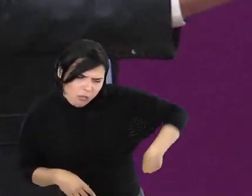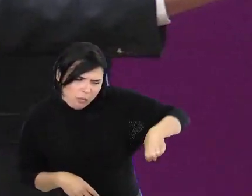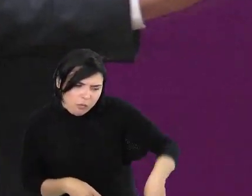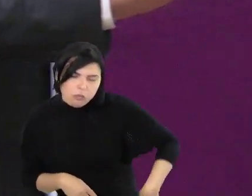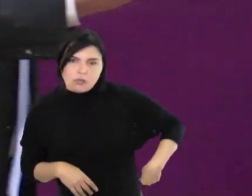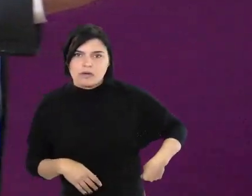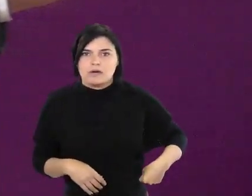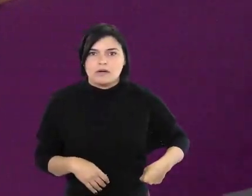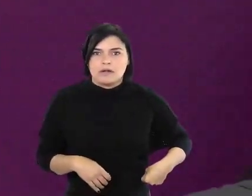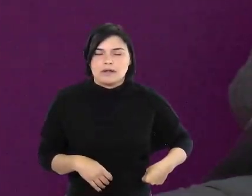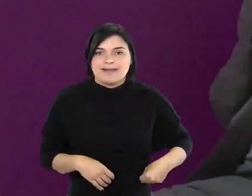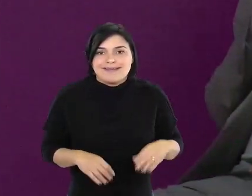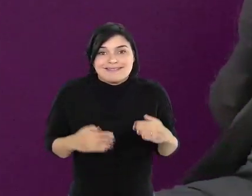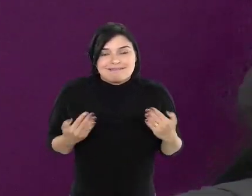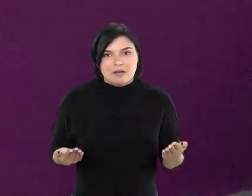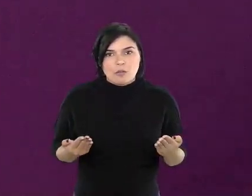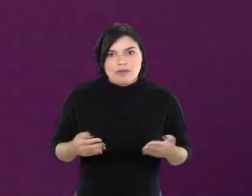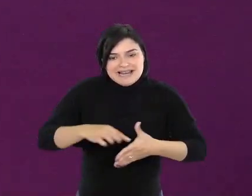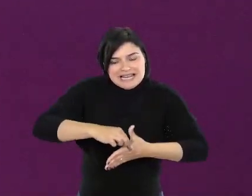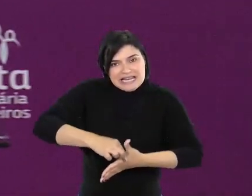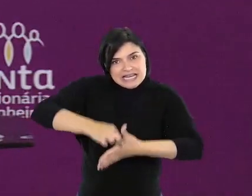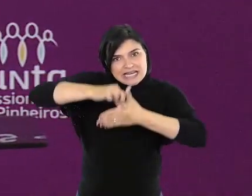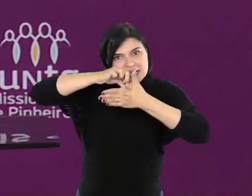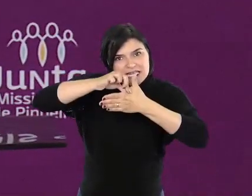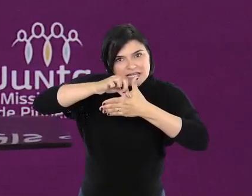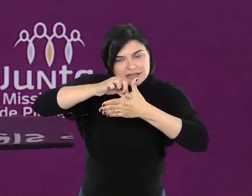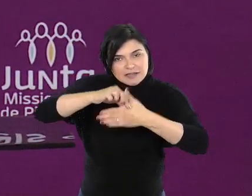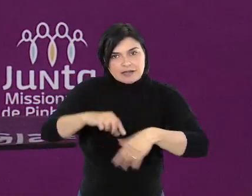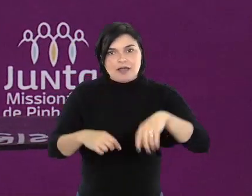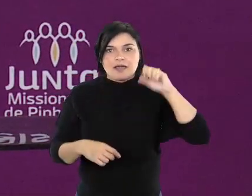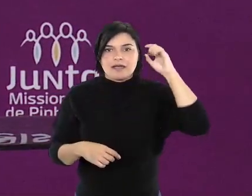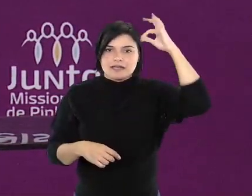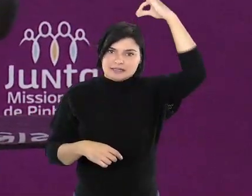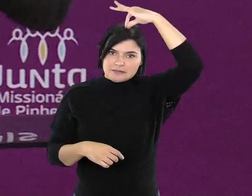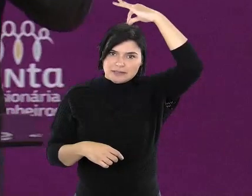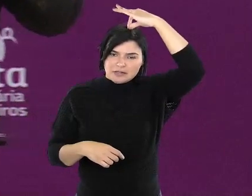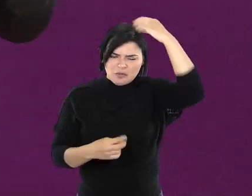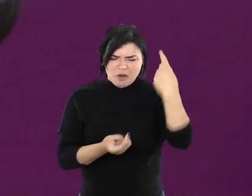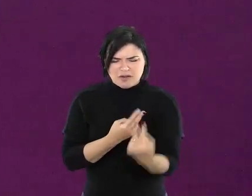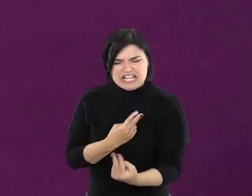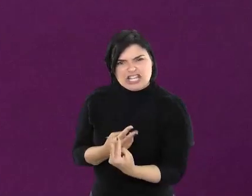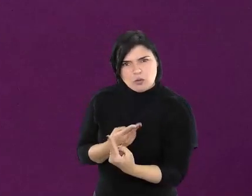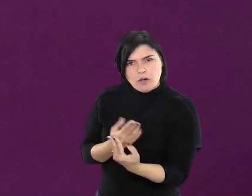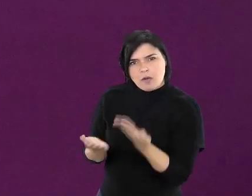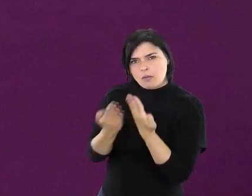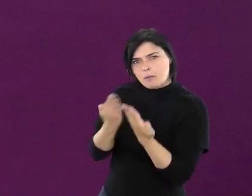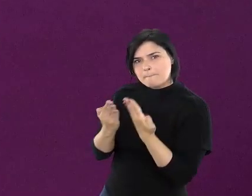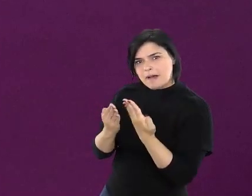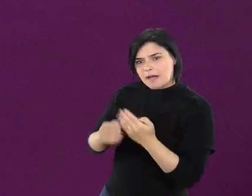espiritual é trabalhar para o outro ser abençoado